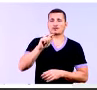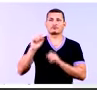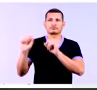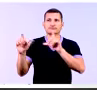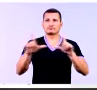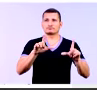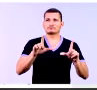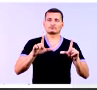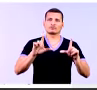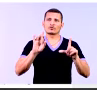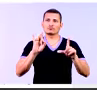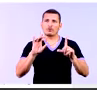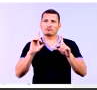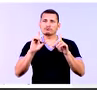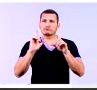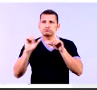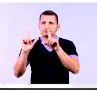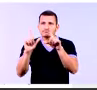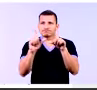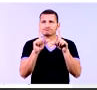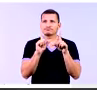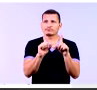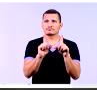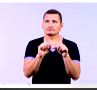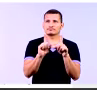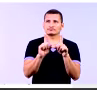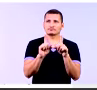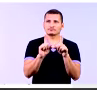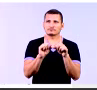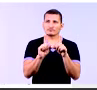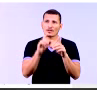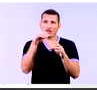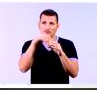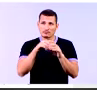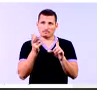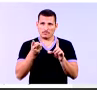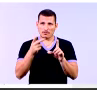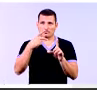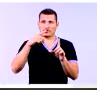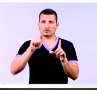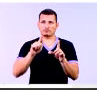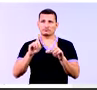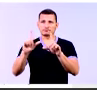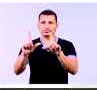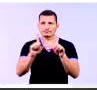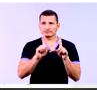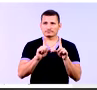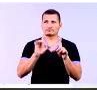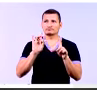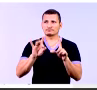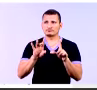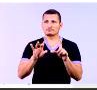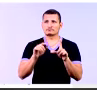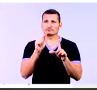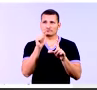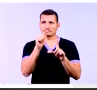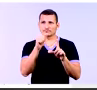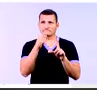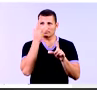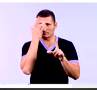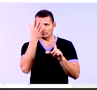uma tela, uma pequena tela, um pequeno frame dentro da mesma página que eu estou. Ou seja, isso